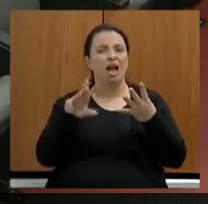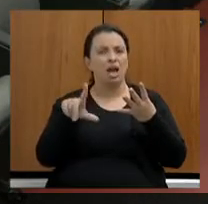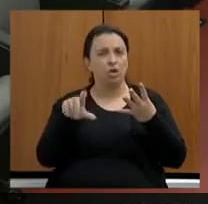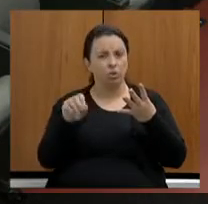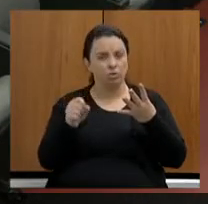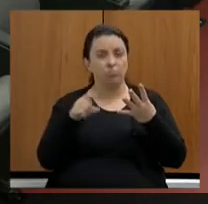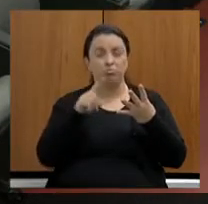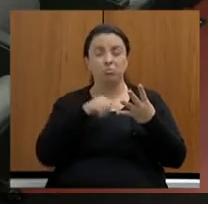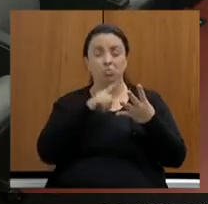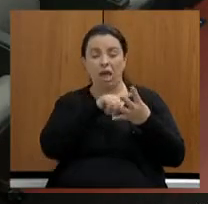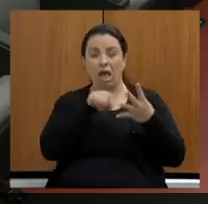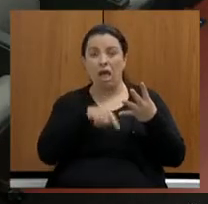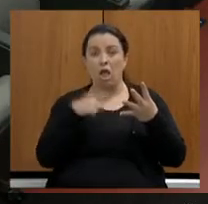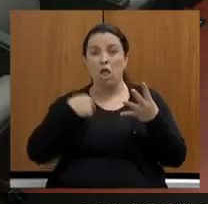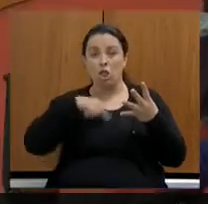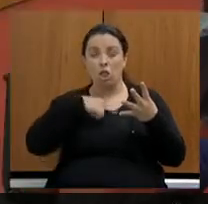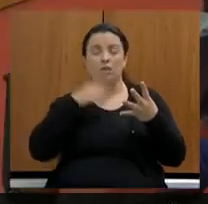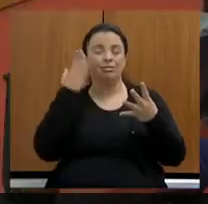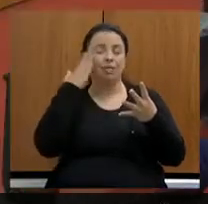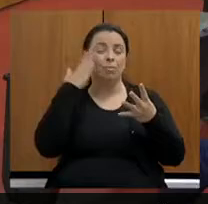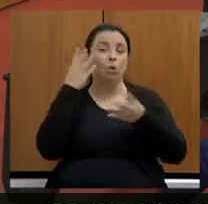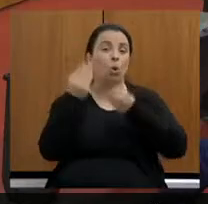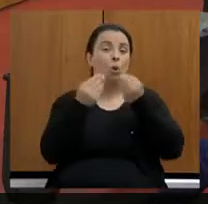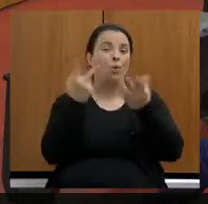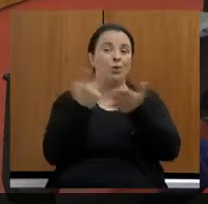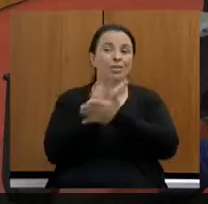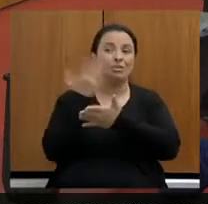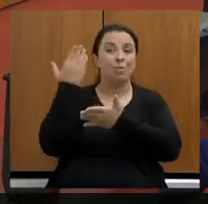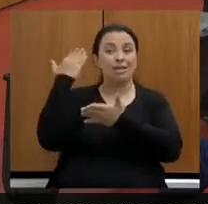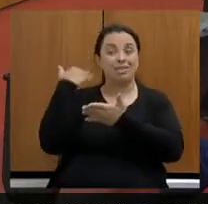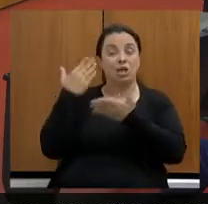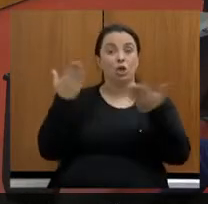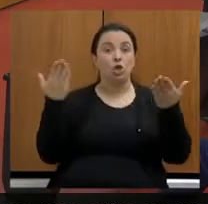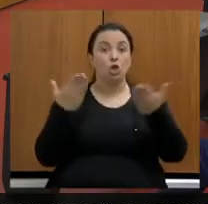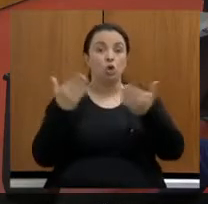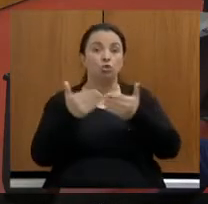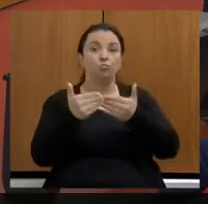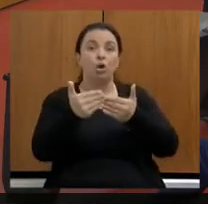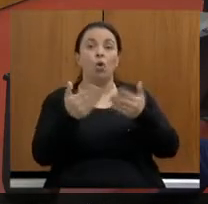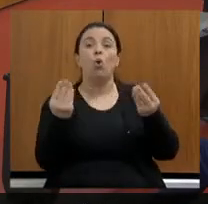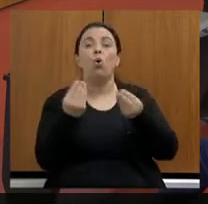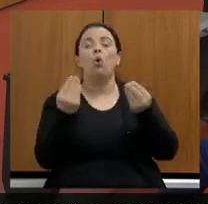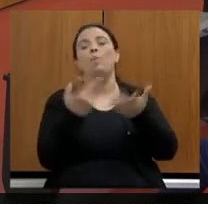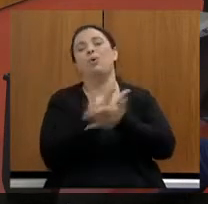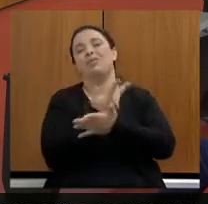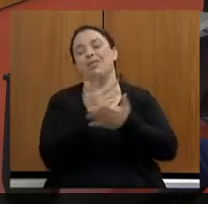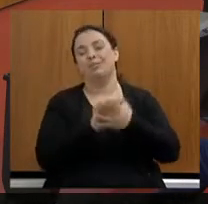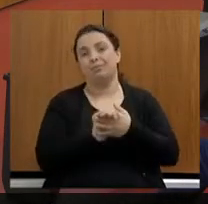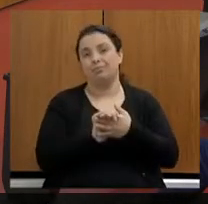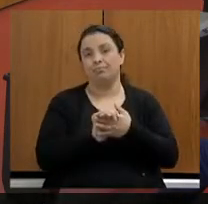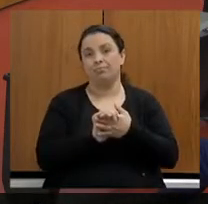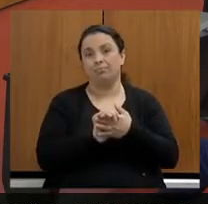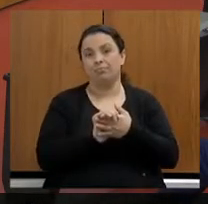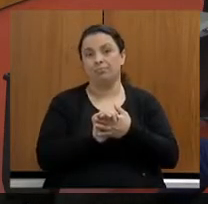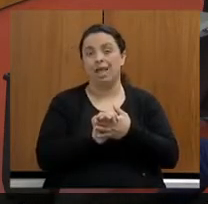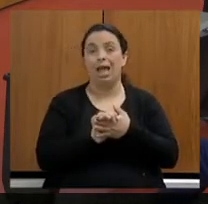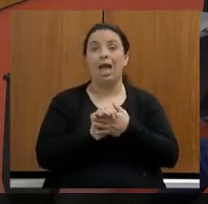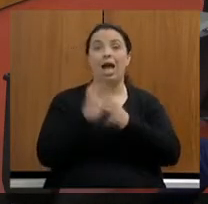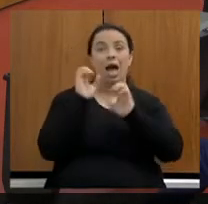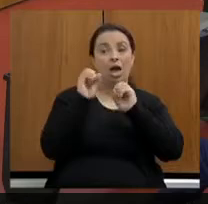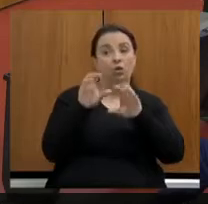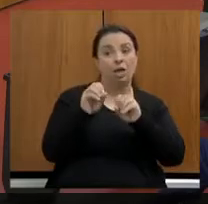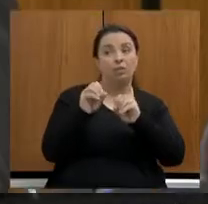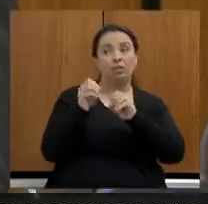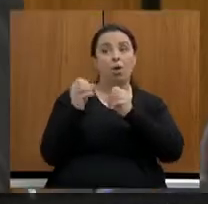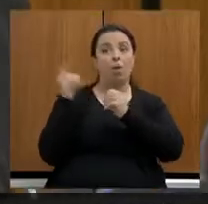que que aconteceu no passado que tá acontecendo hoje é a régua que Média a educação é a mesma